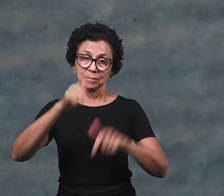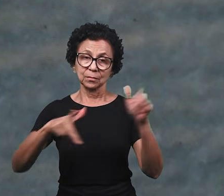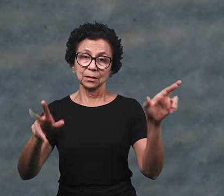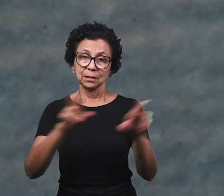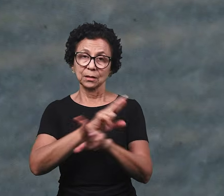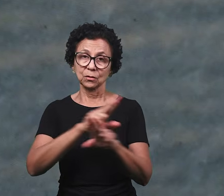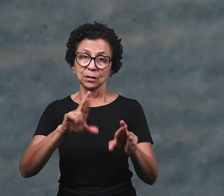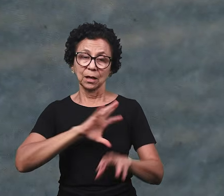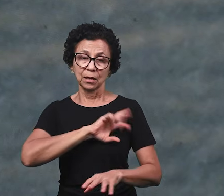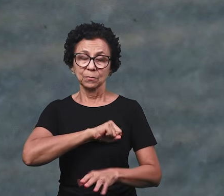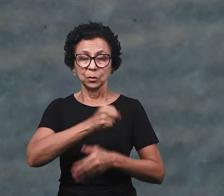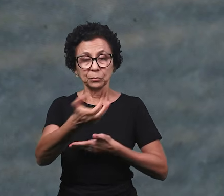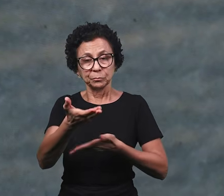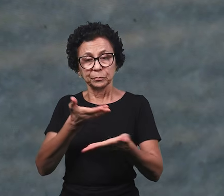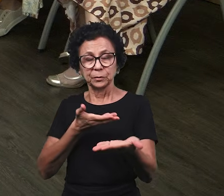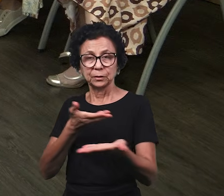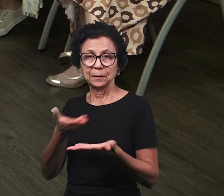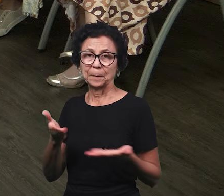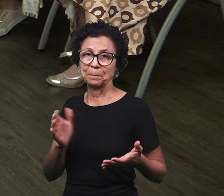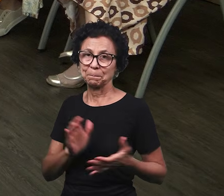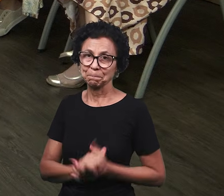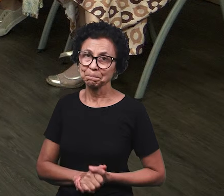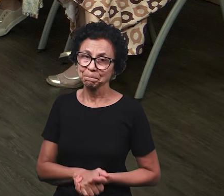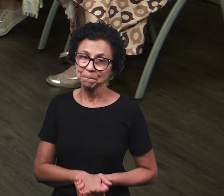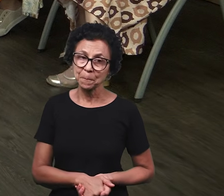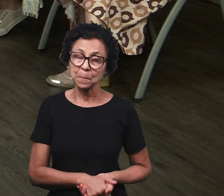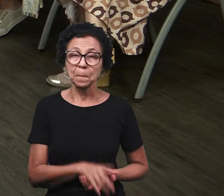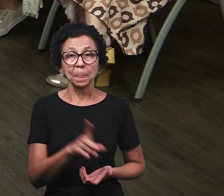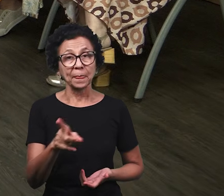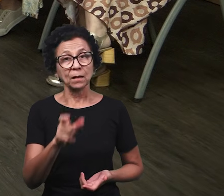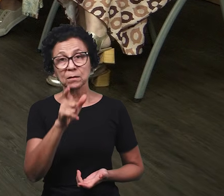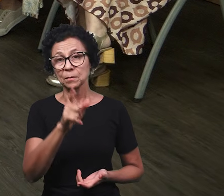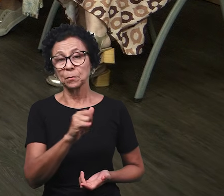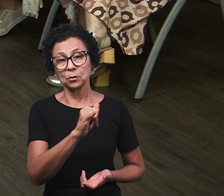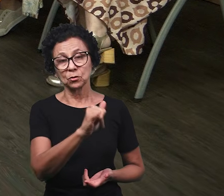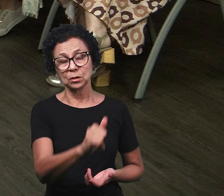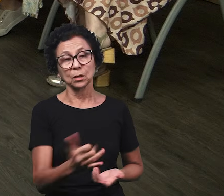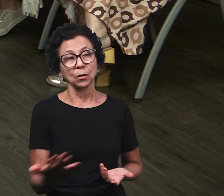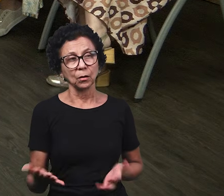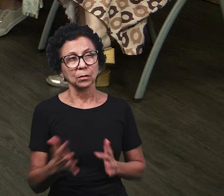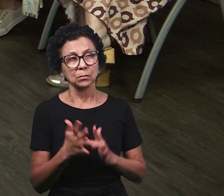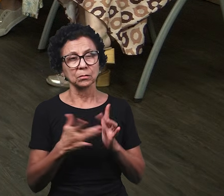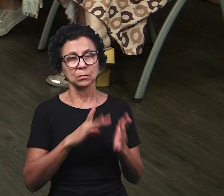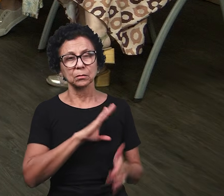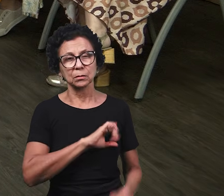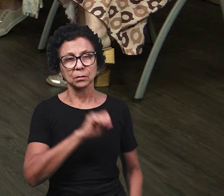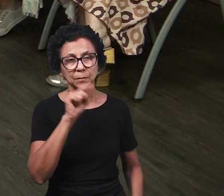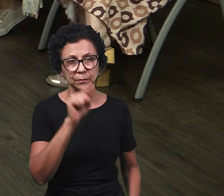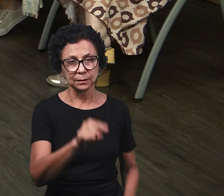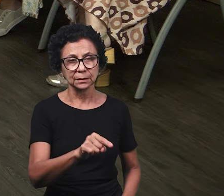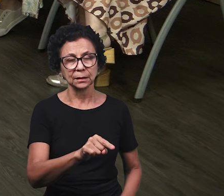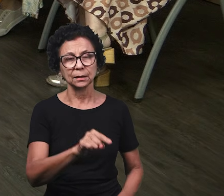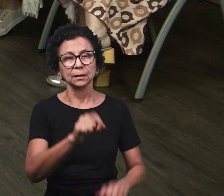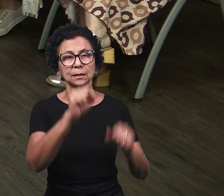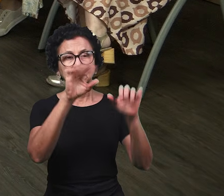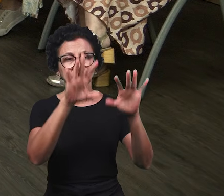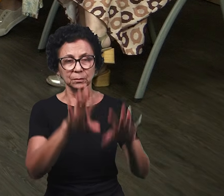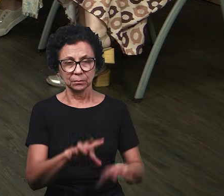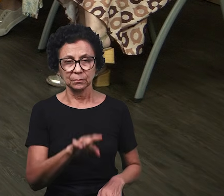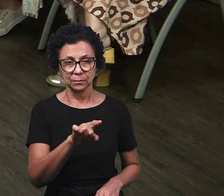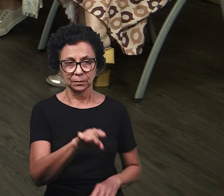olha, eu quero te dizer uma coisa, Jesus te ama. Né? Você pode vir para cá, que ele quer ter uma bênção para a sua vida.